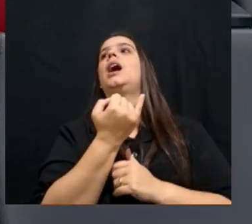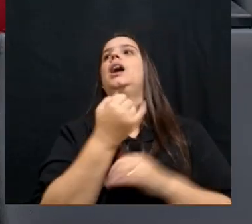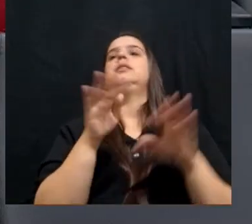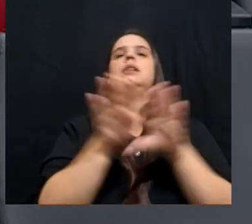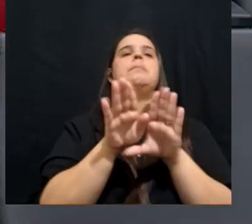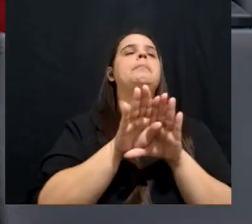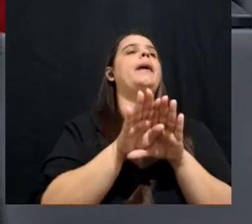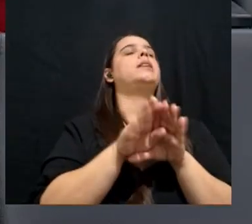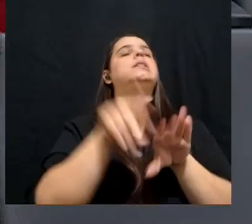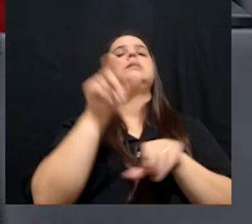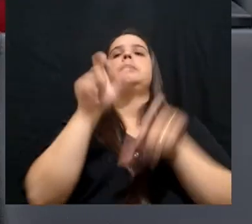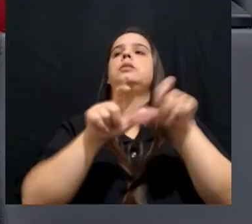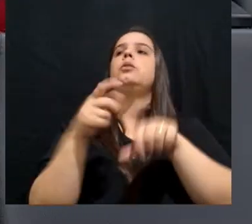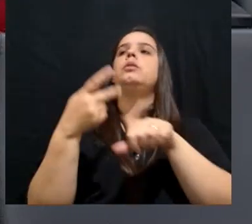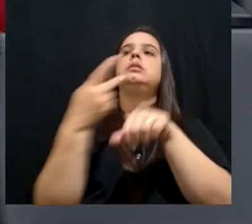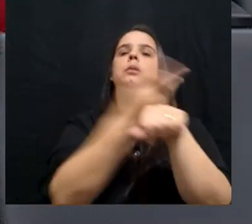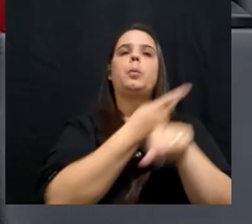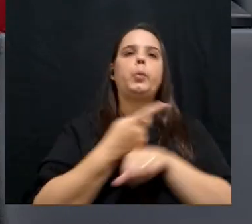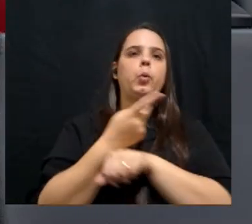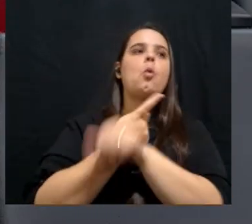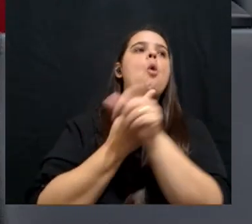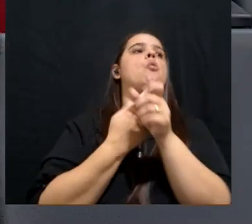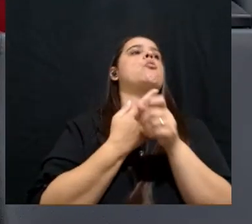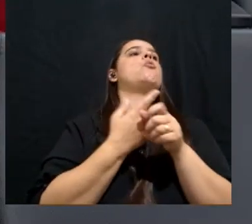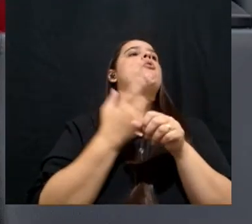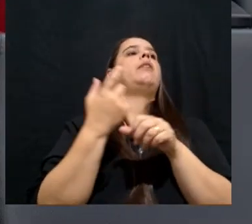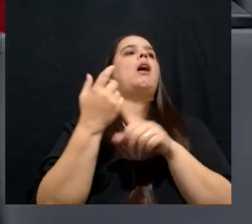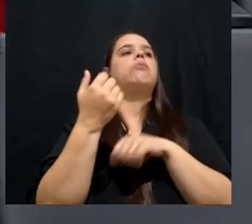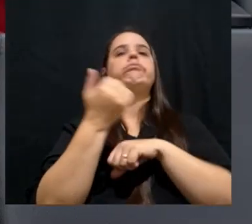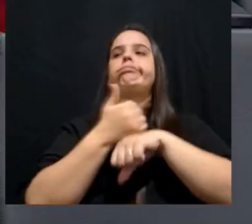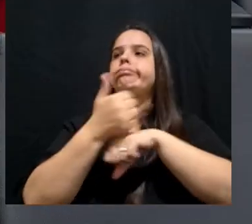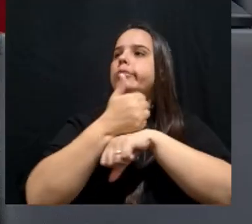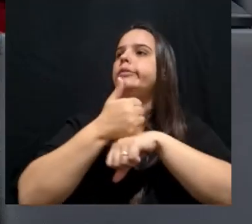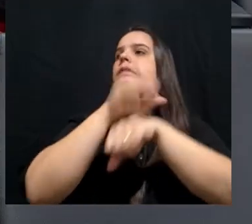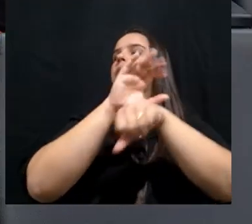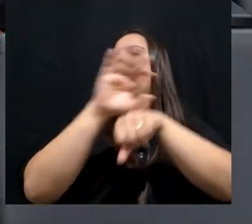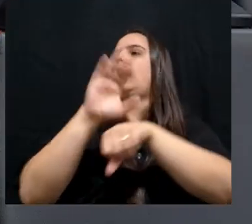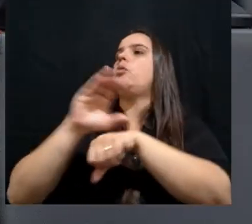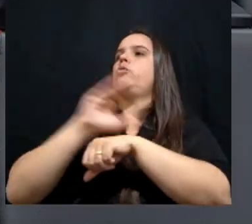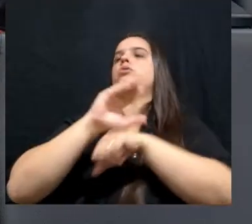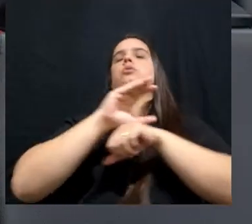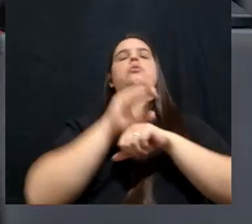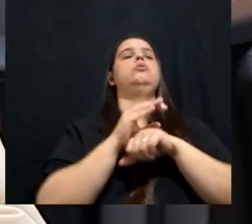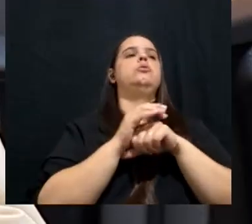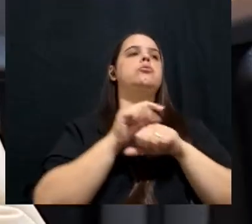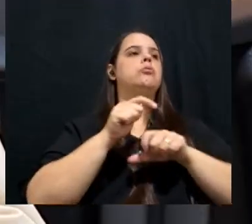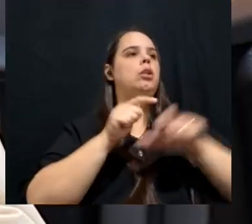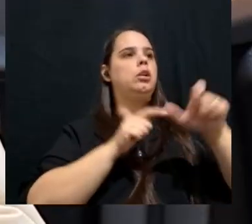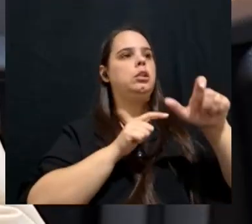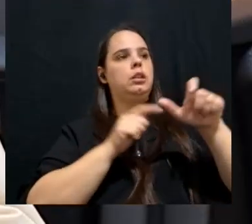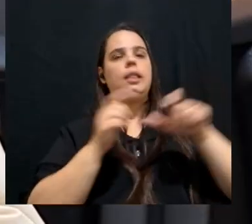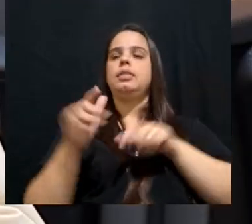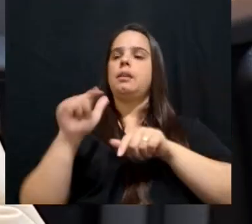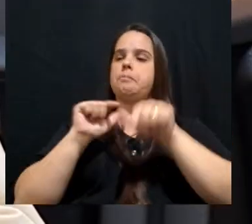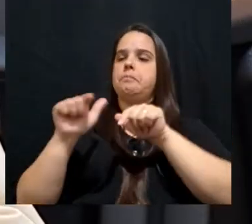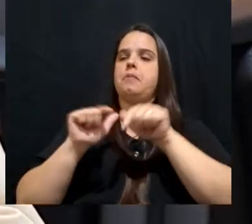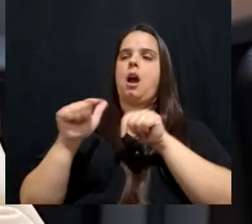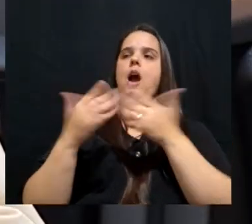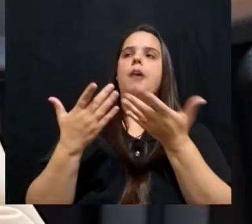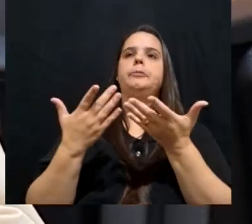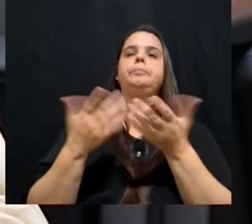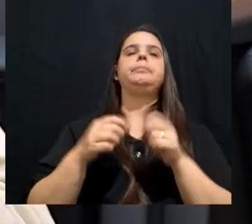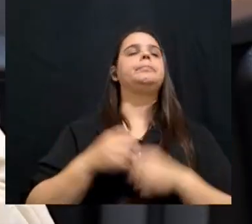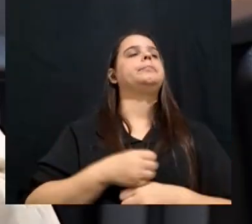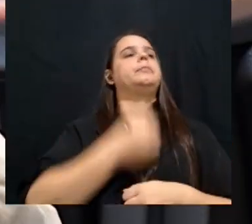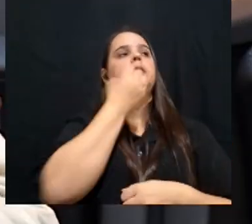aí de novas recolocações e também novas oportunidades no mercado de trabalho, né, vereador? É muito importante, né? Quando a